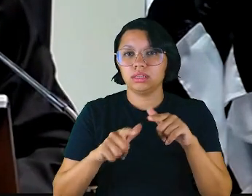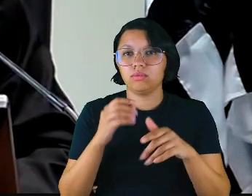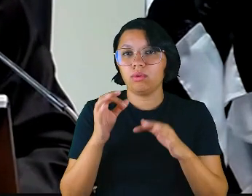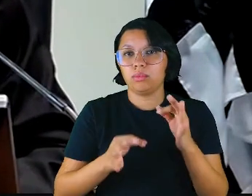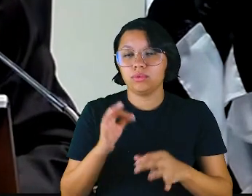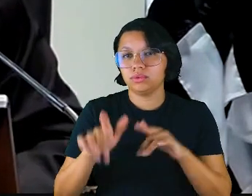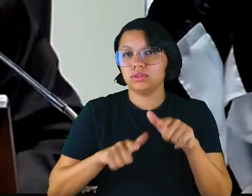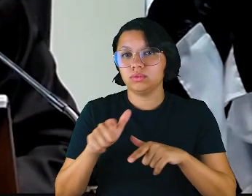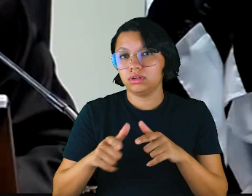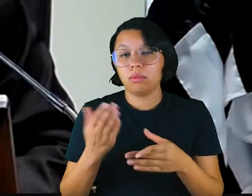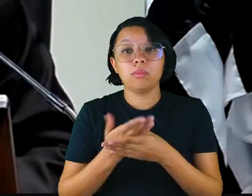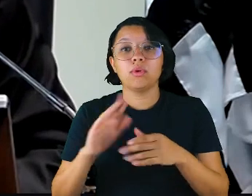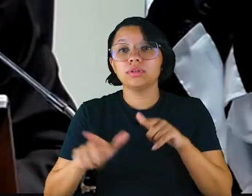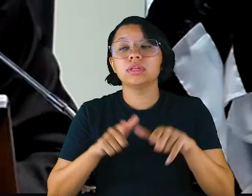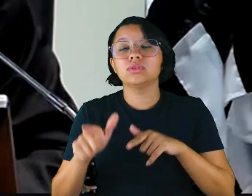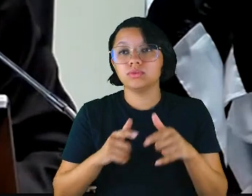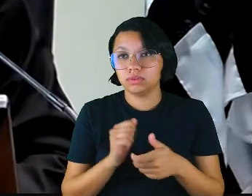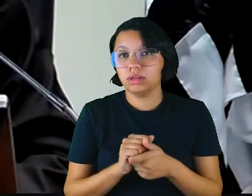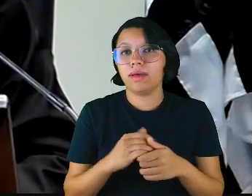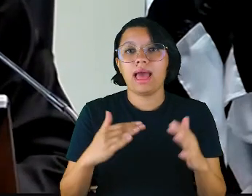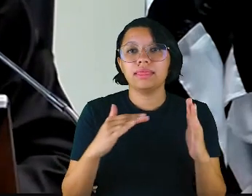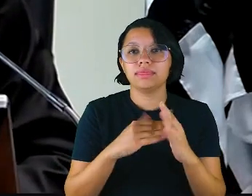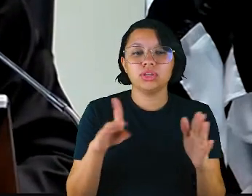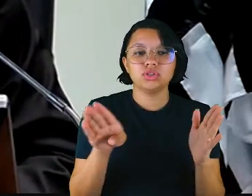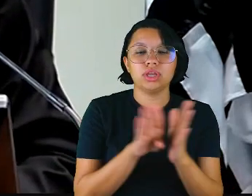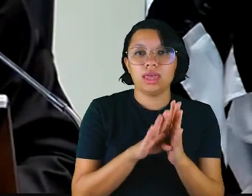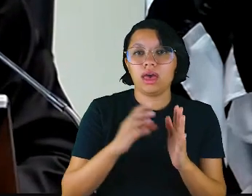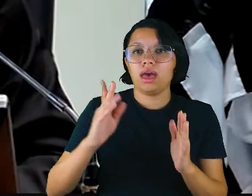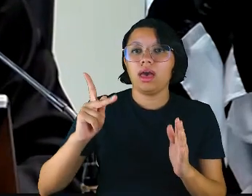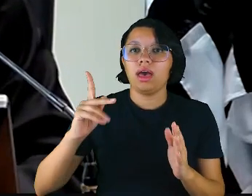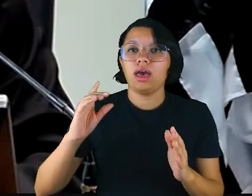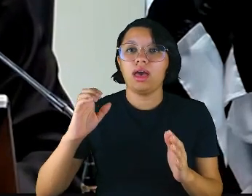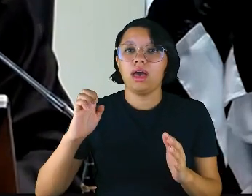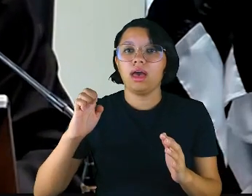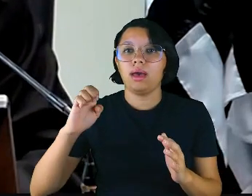gente continua e poderá até chegar às raias da penhora.